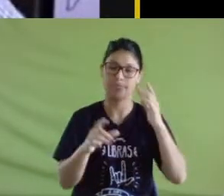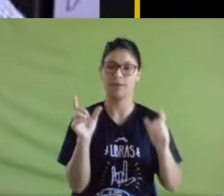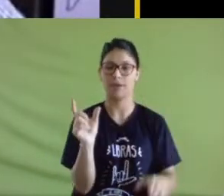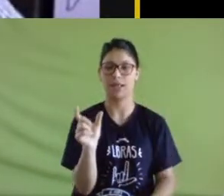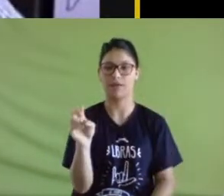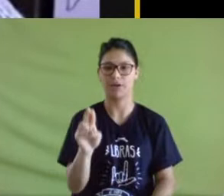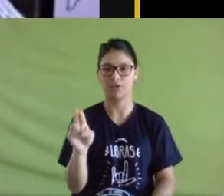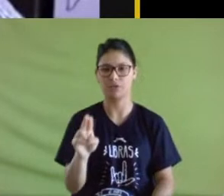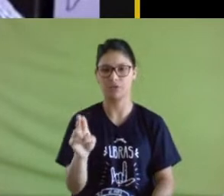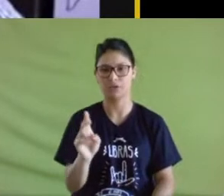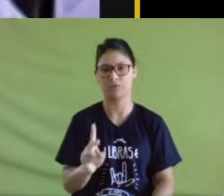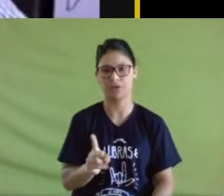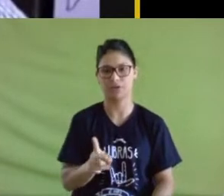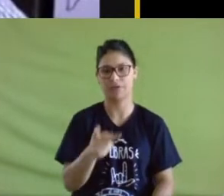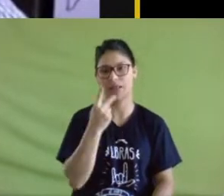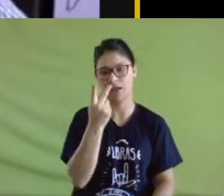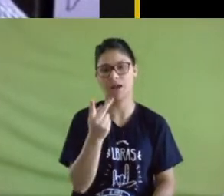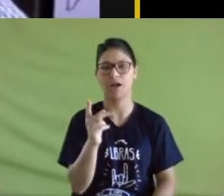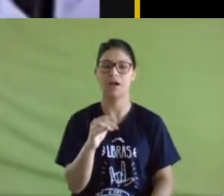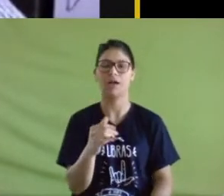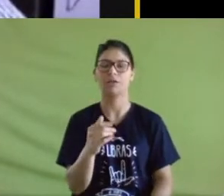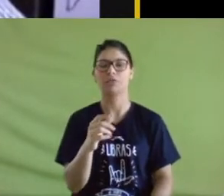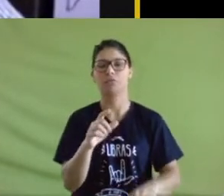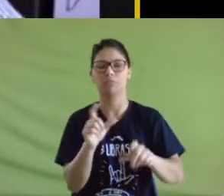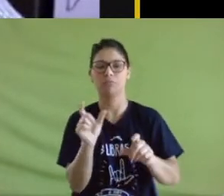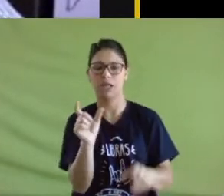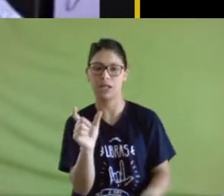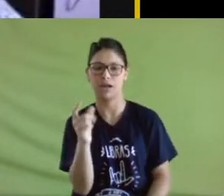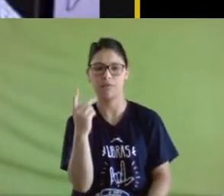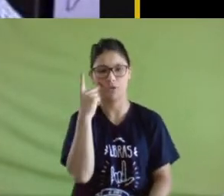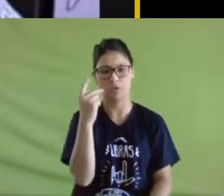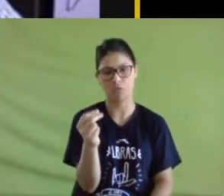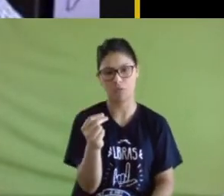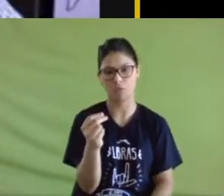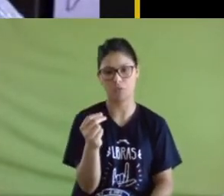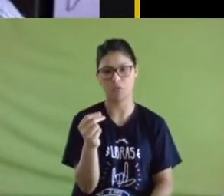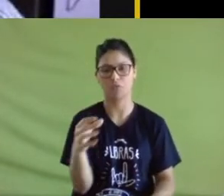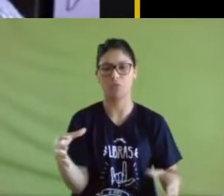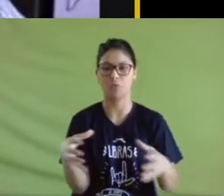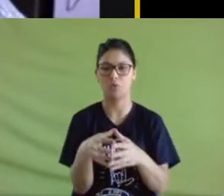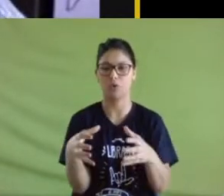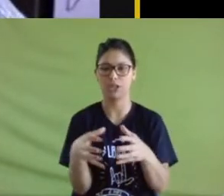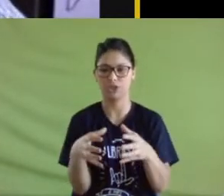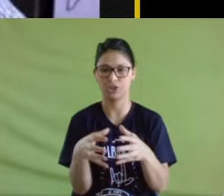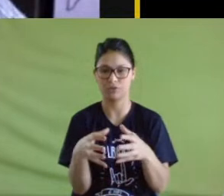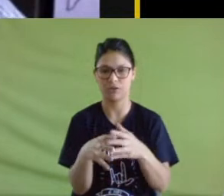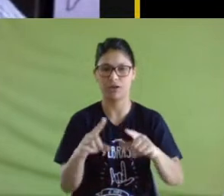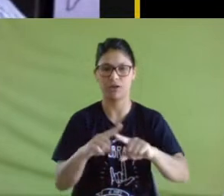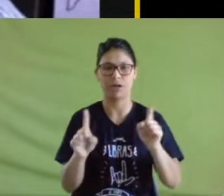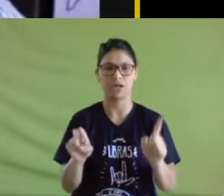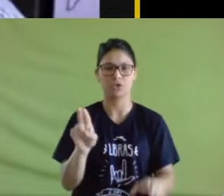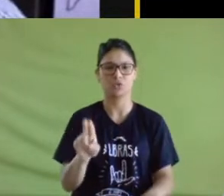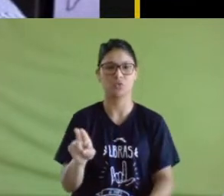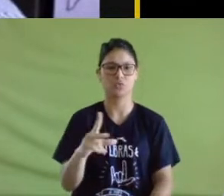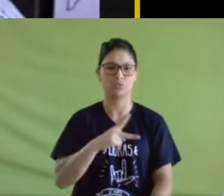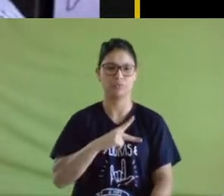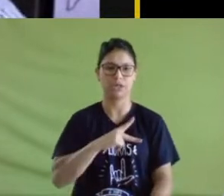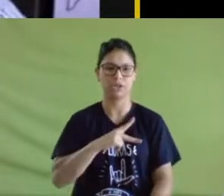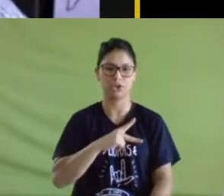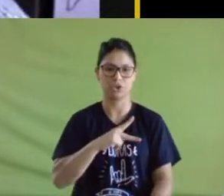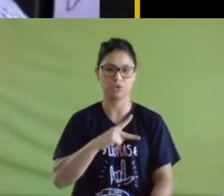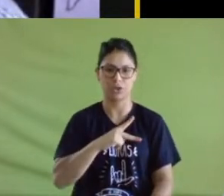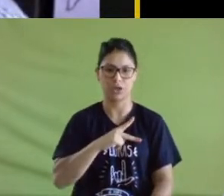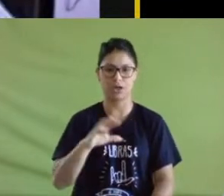para construir um argumento, e era um termo comum, ele era coletivo. Mas o uso particular dele